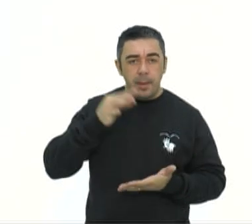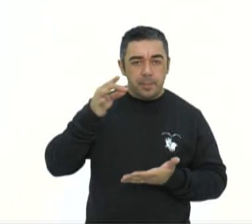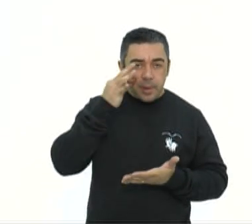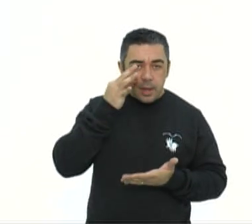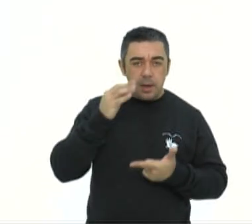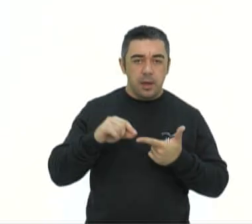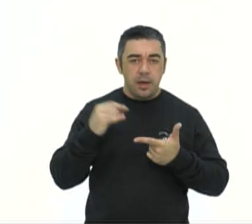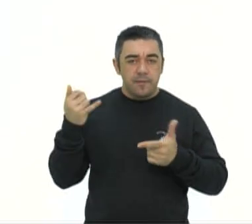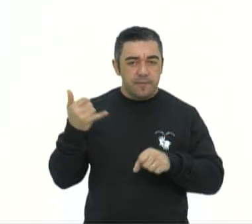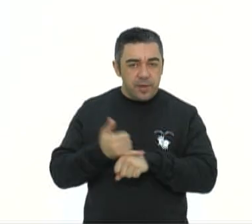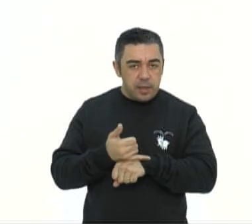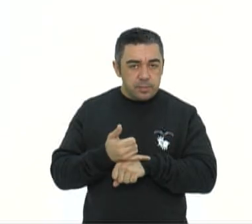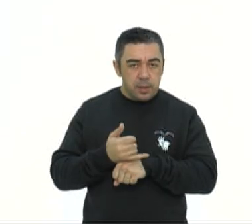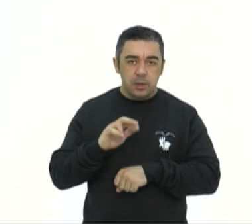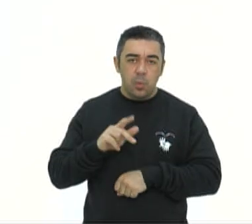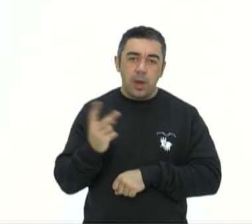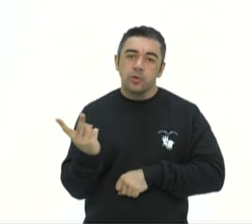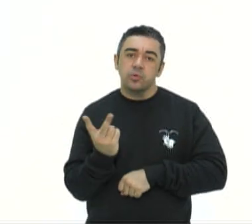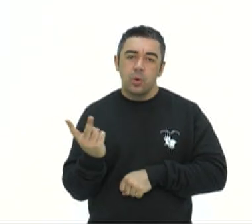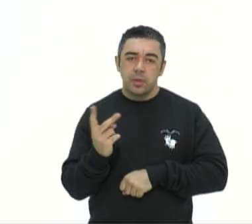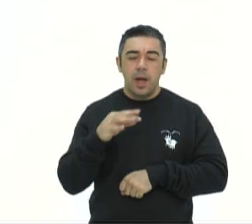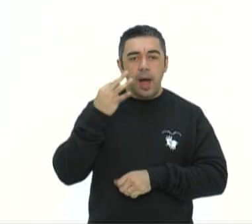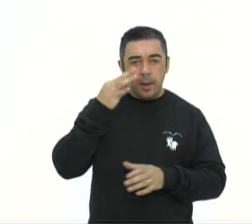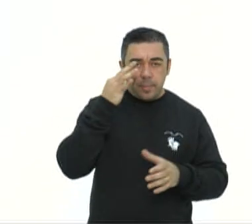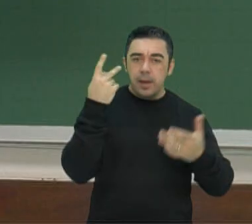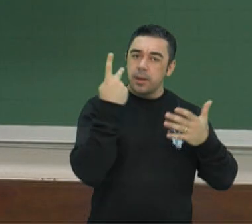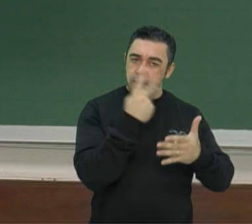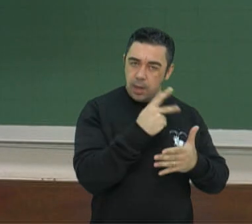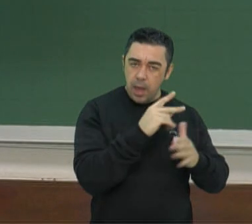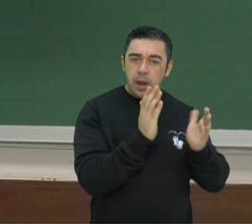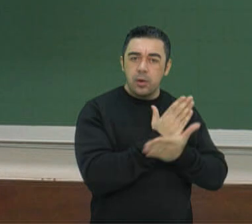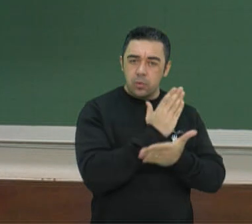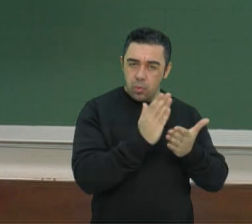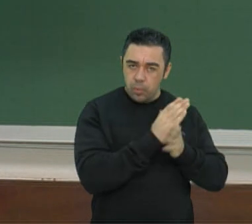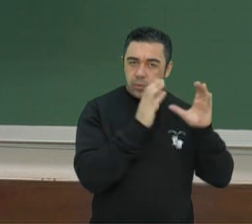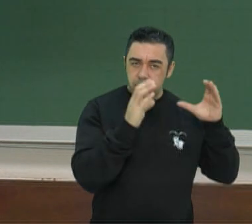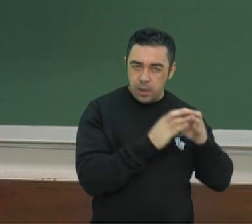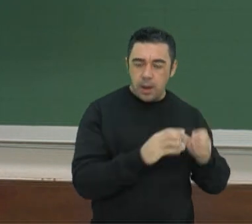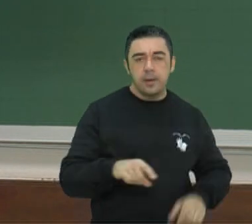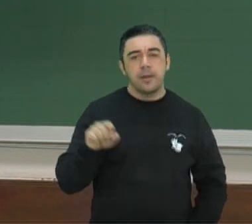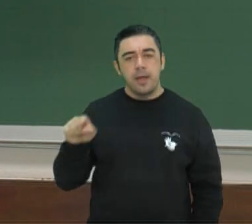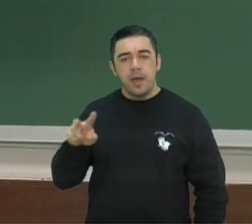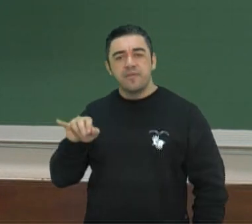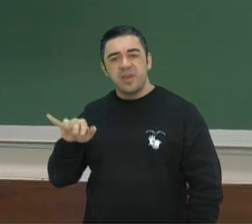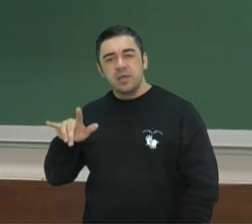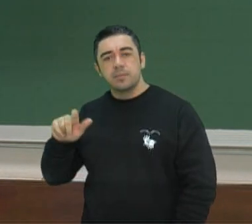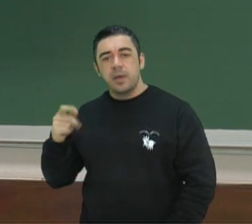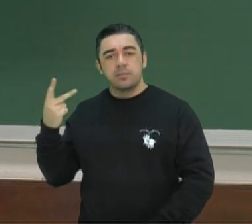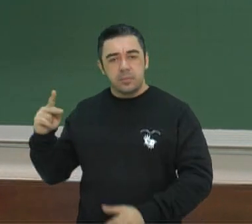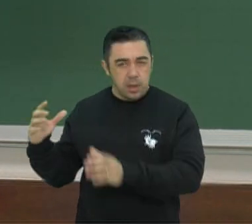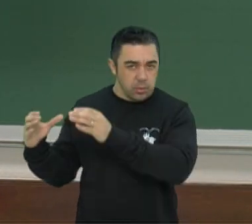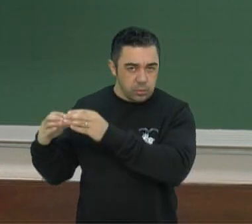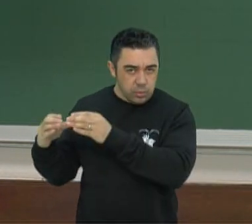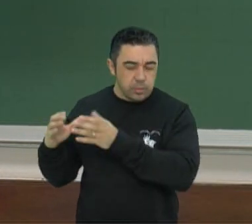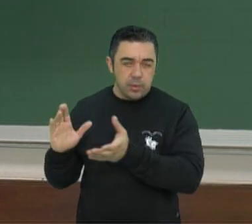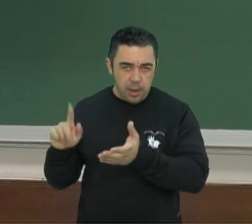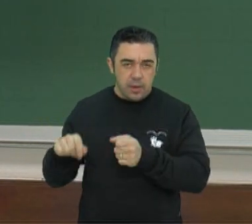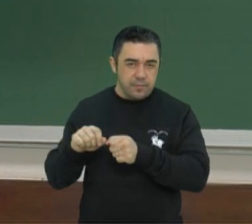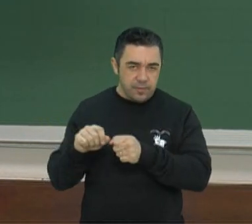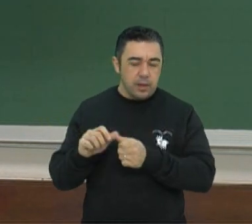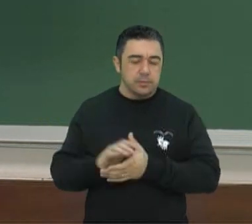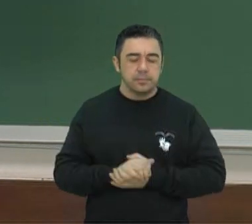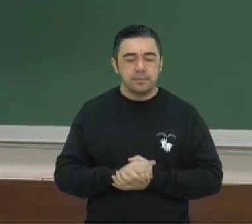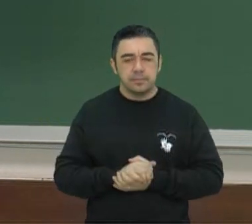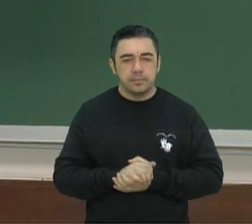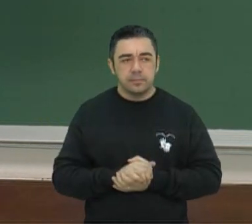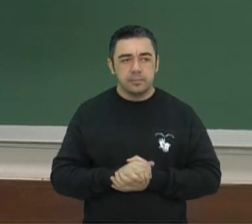têm sociedade, né? Não abelha com vespa, abelha na colmeia dela, vespa na colmeia dela. Então, elas fazem sociedade. Ainda